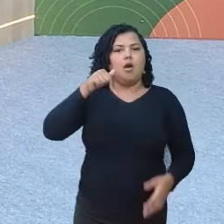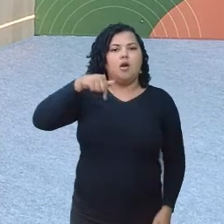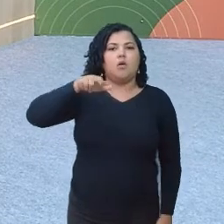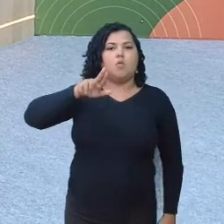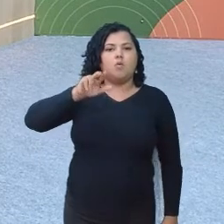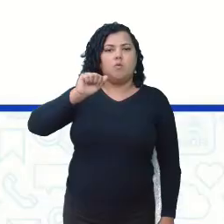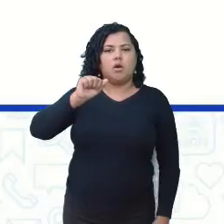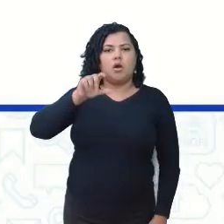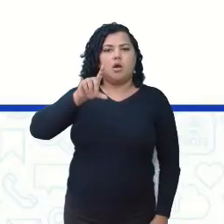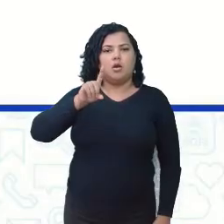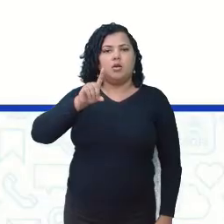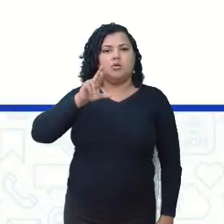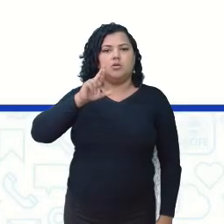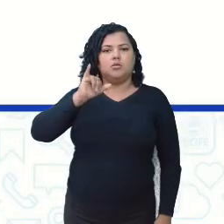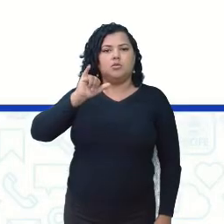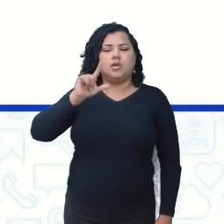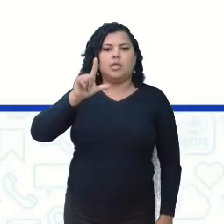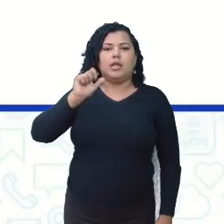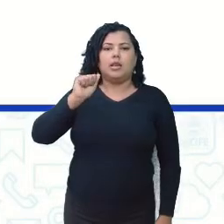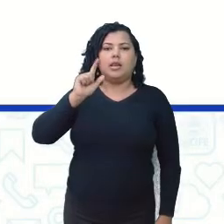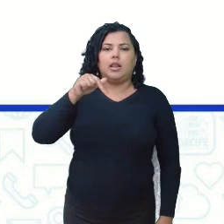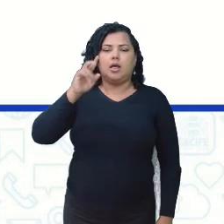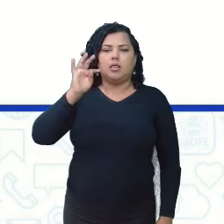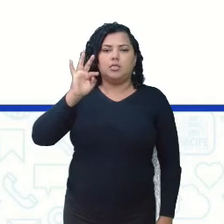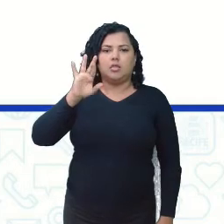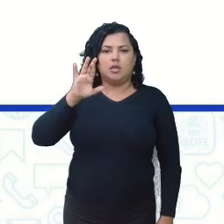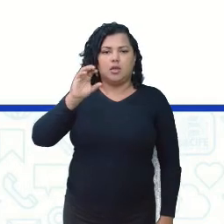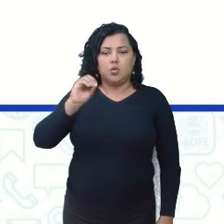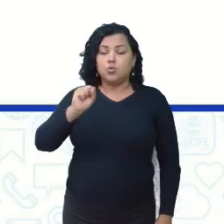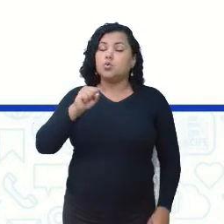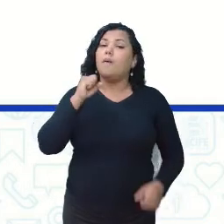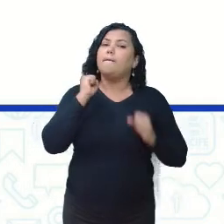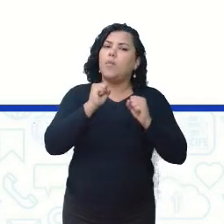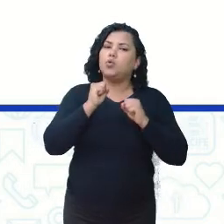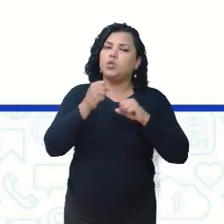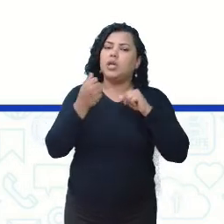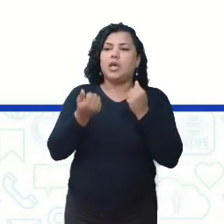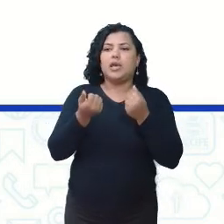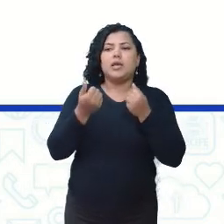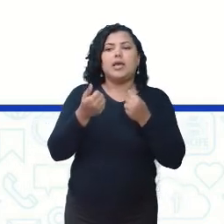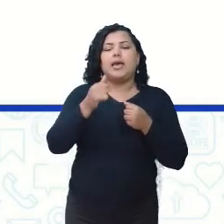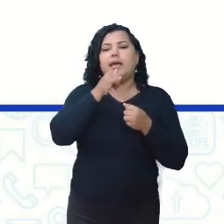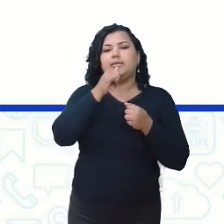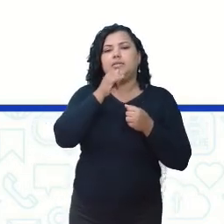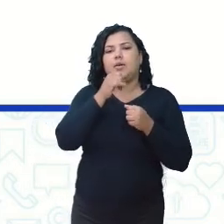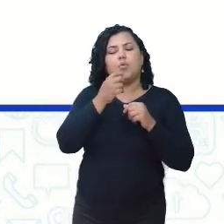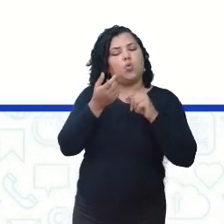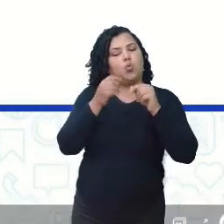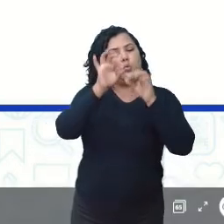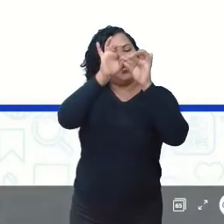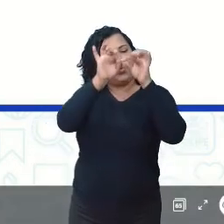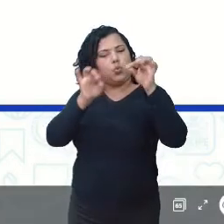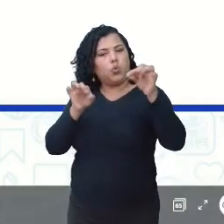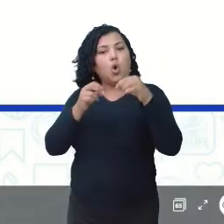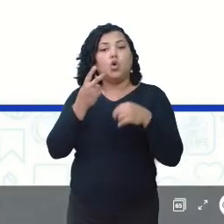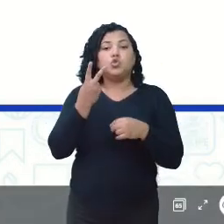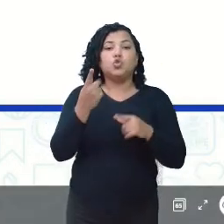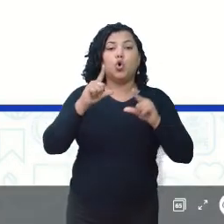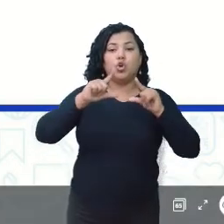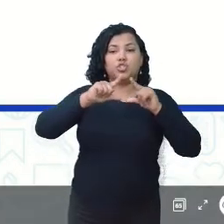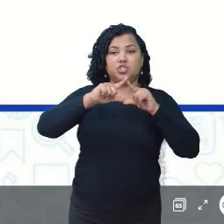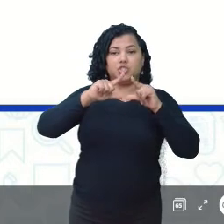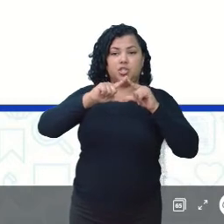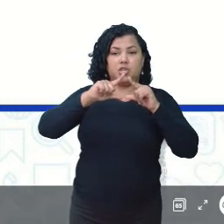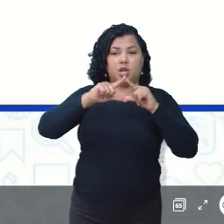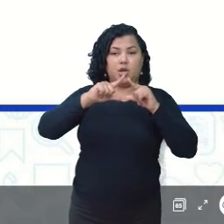triângulos. Consequentemente, se a soma dos ângulos internos de um triângulo é igual a 180 graus, a soma dos ângulos internos